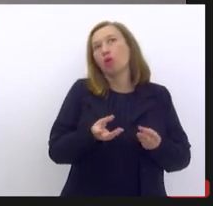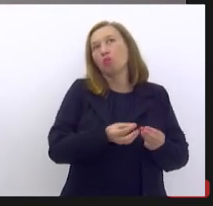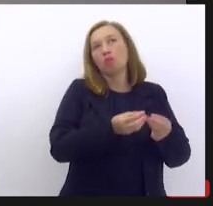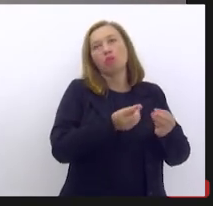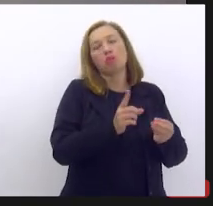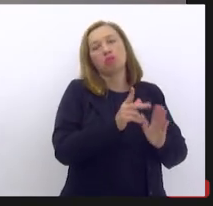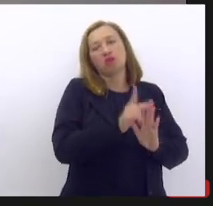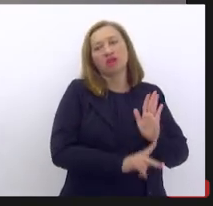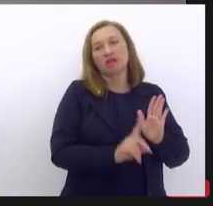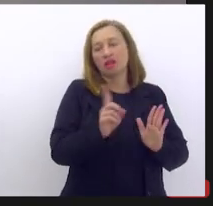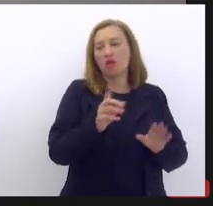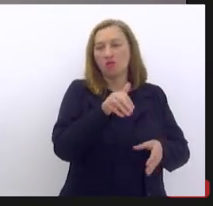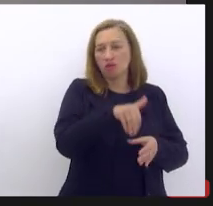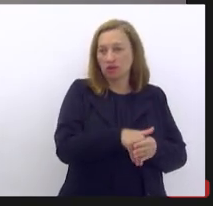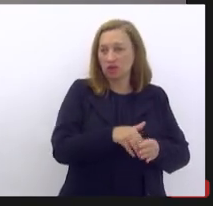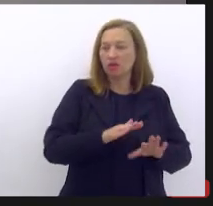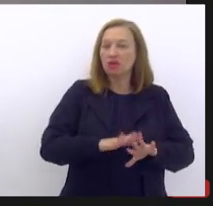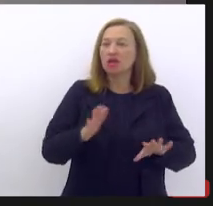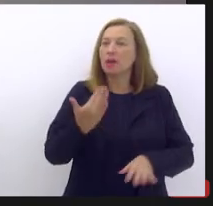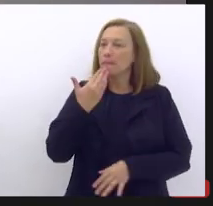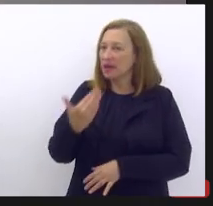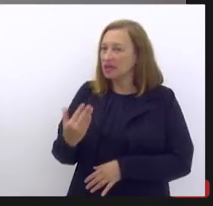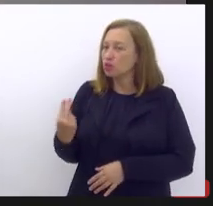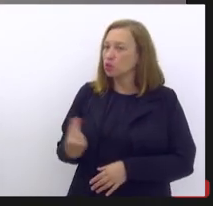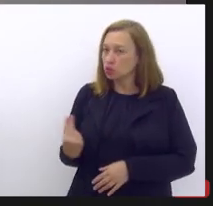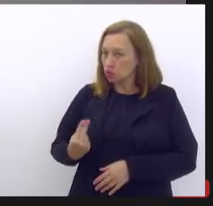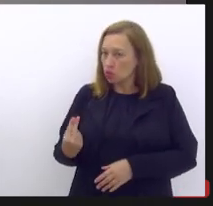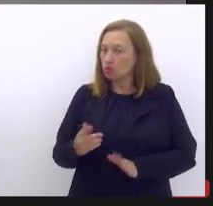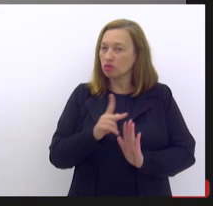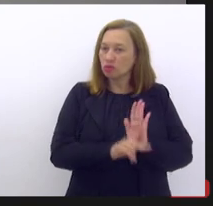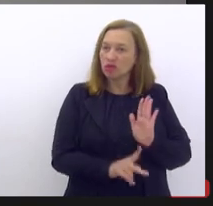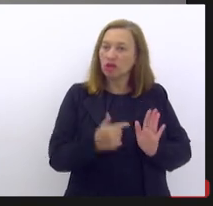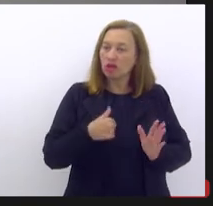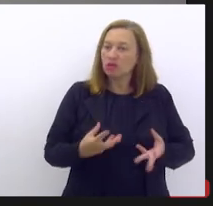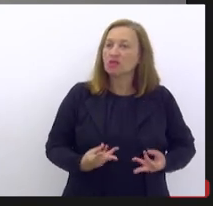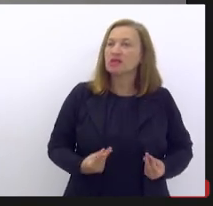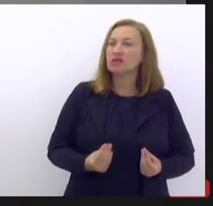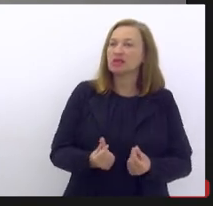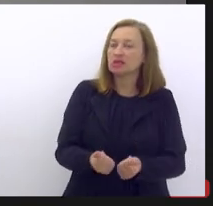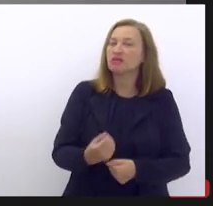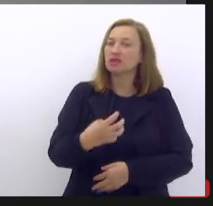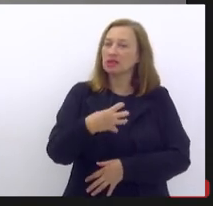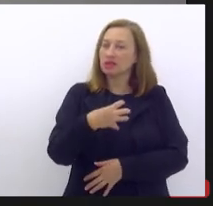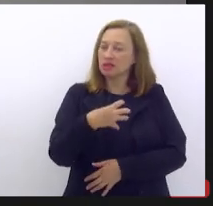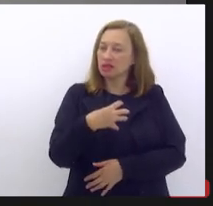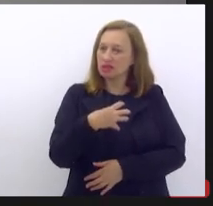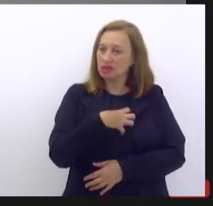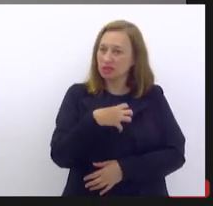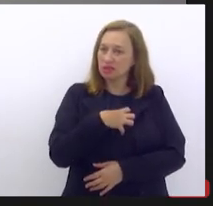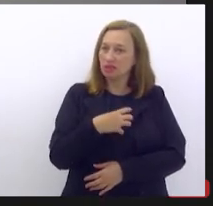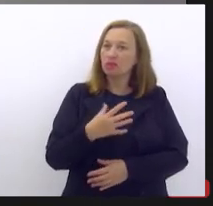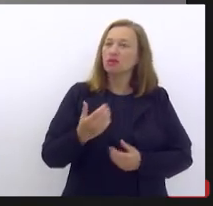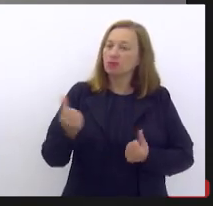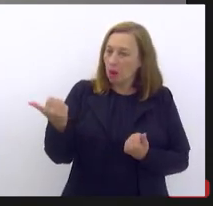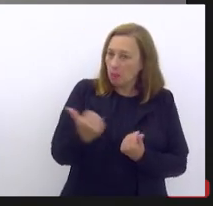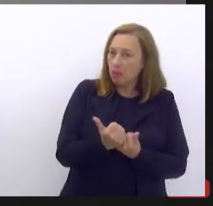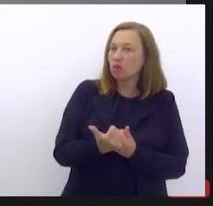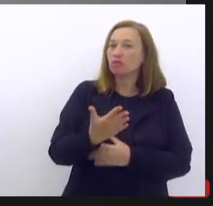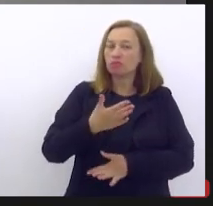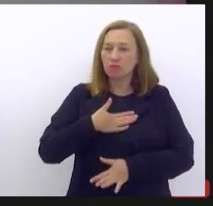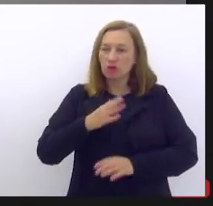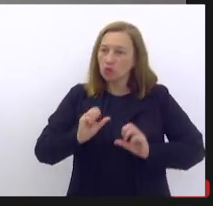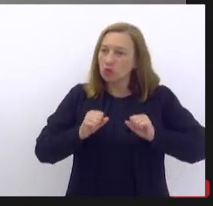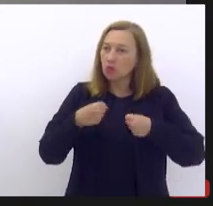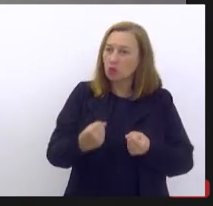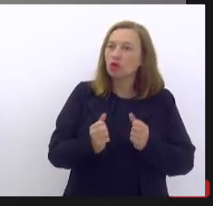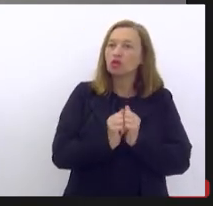ao nobre deputado Ratinho, com a autoria do projeto, dizer que estarei sensível a essa causa, se precisar da minha colaboração, do meu empenho